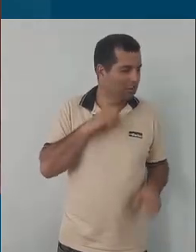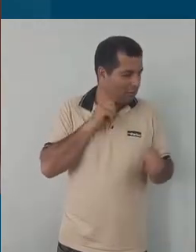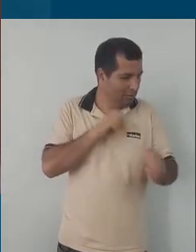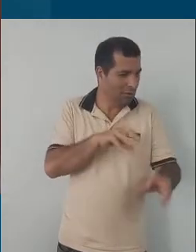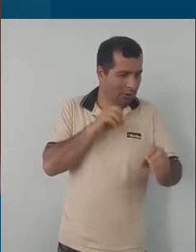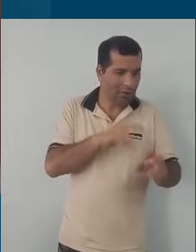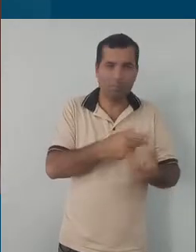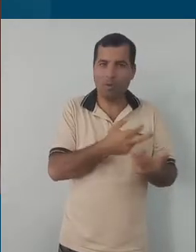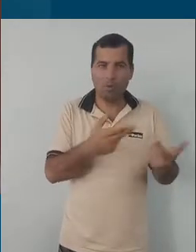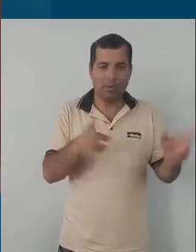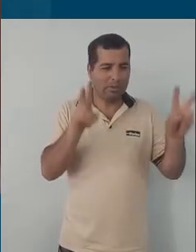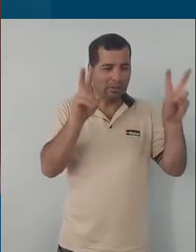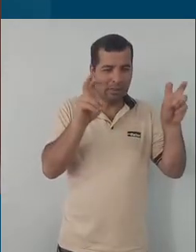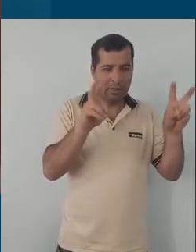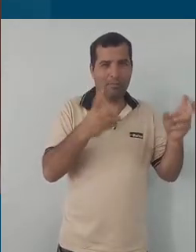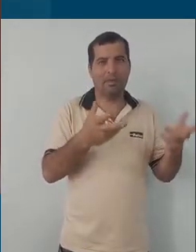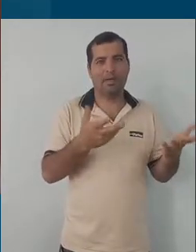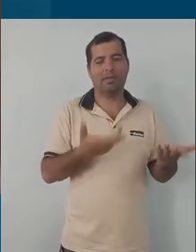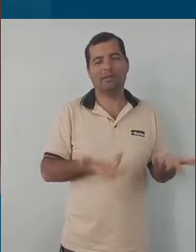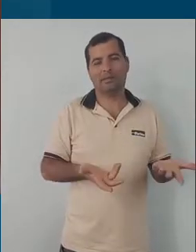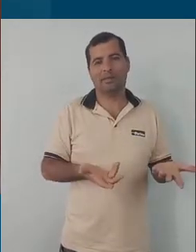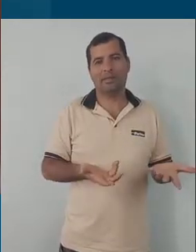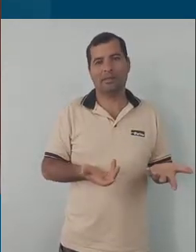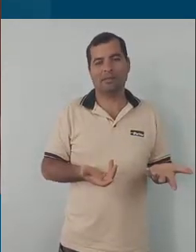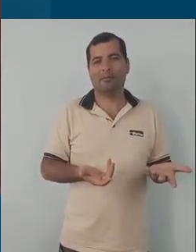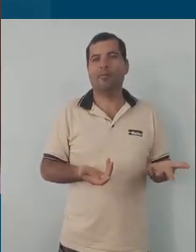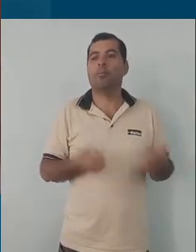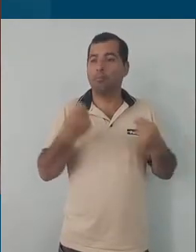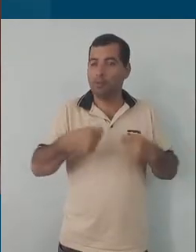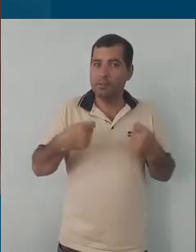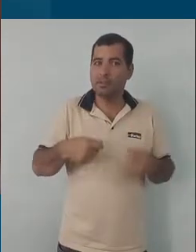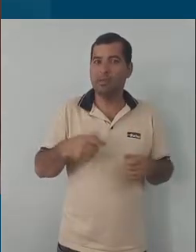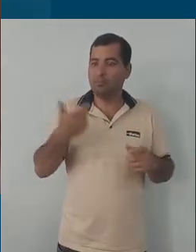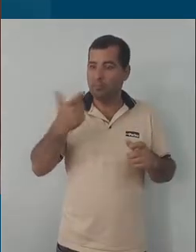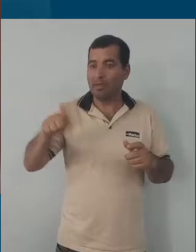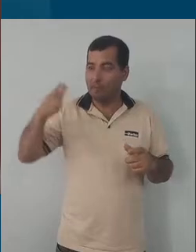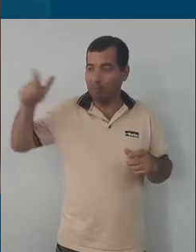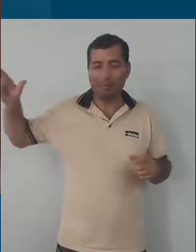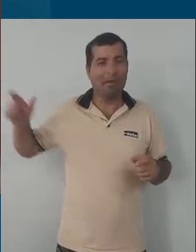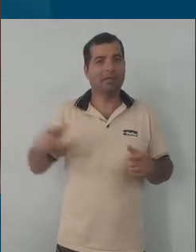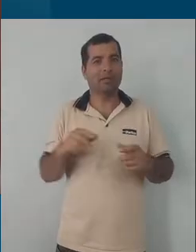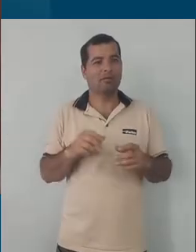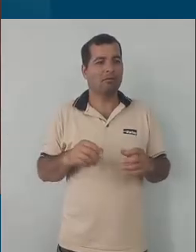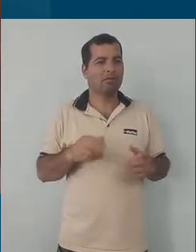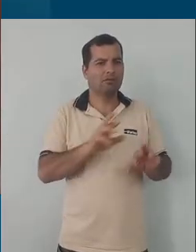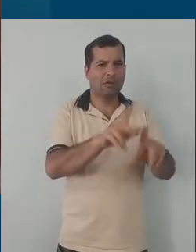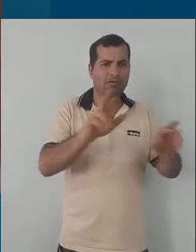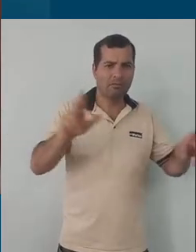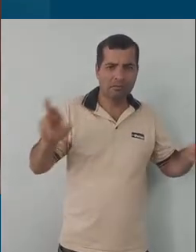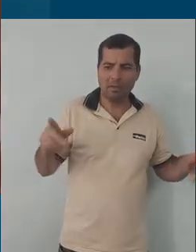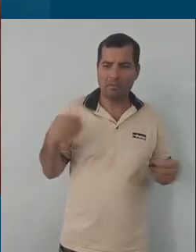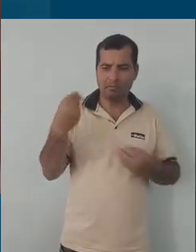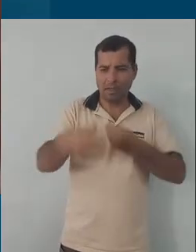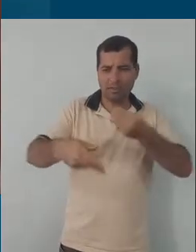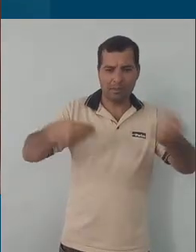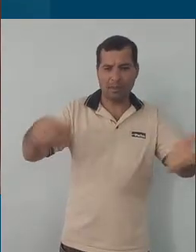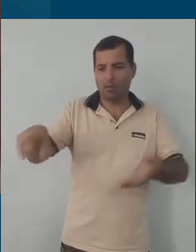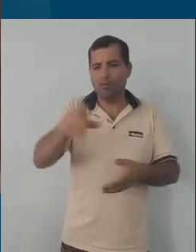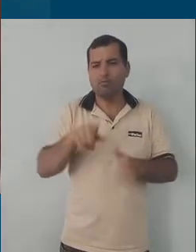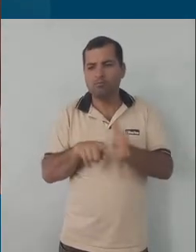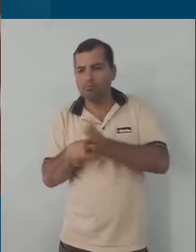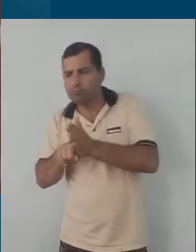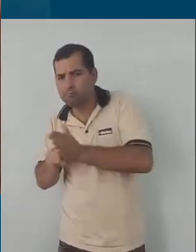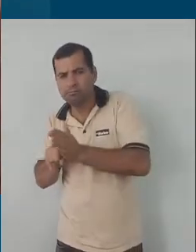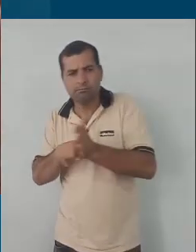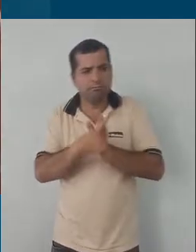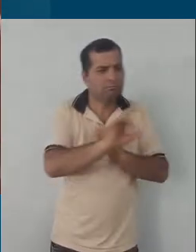sobre, mas se a gente puder trazer muitas fontes para as crianças consultarem de forma